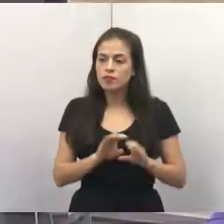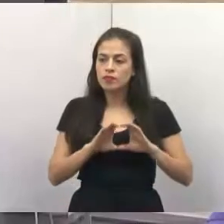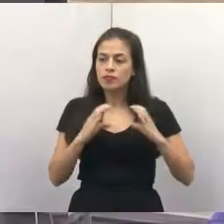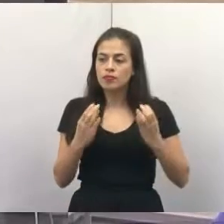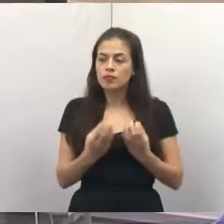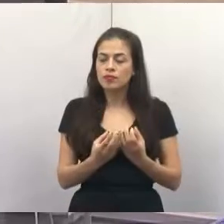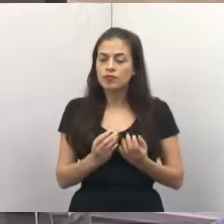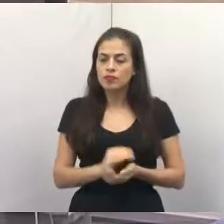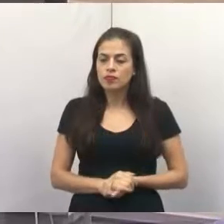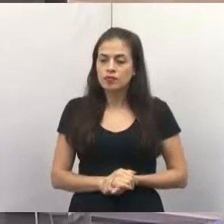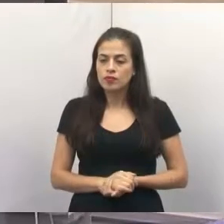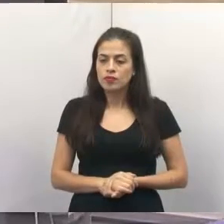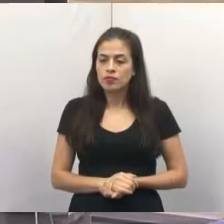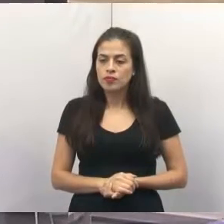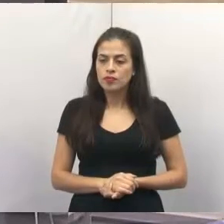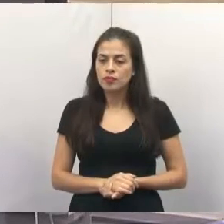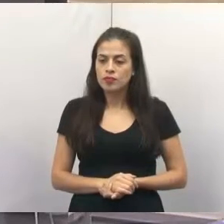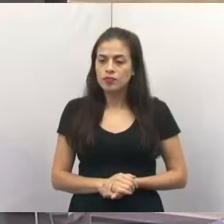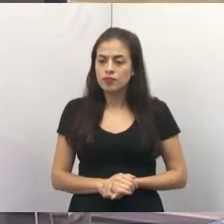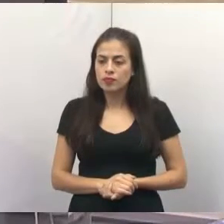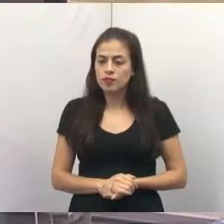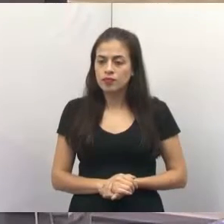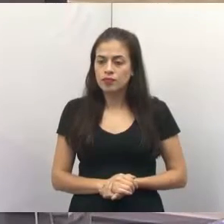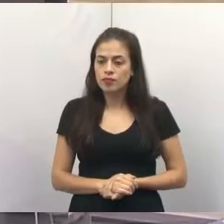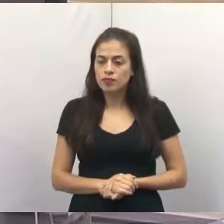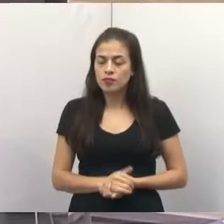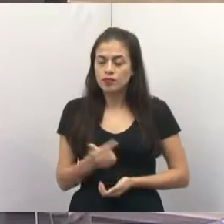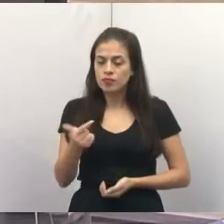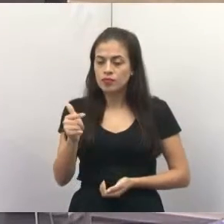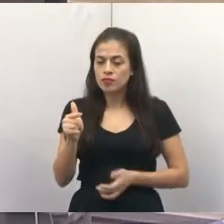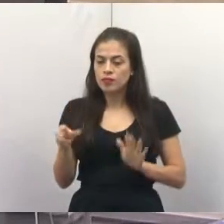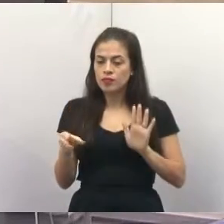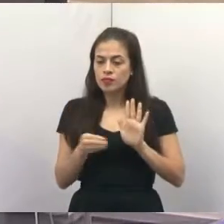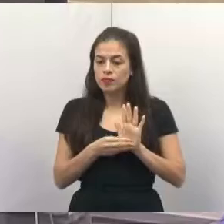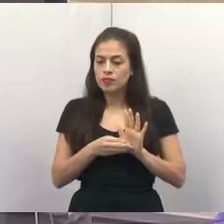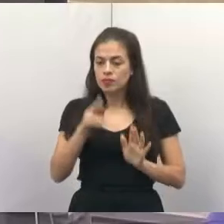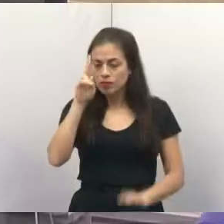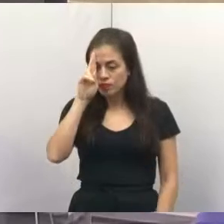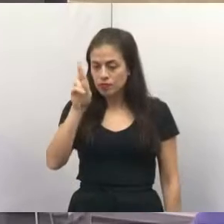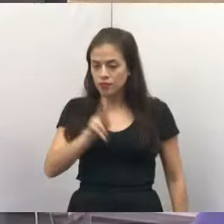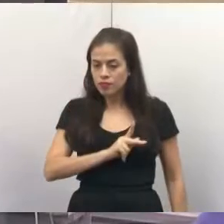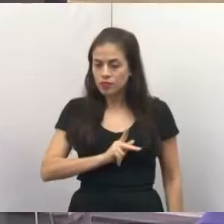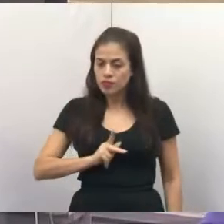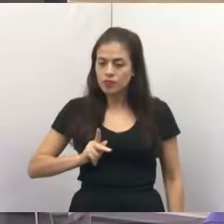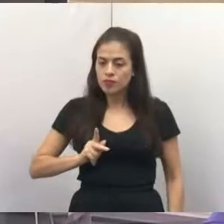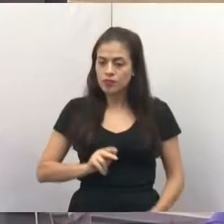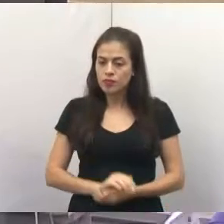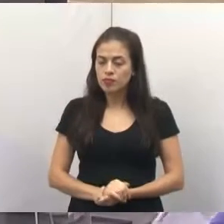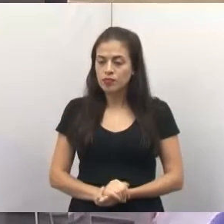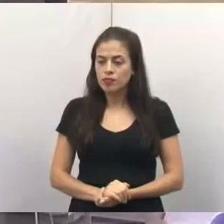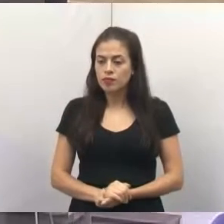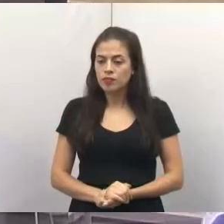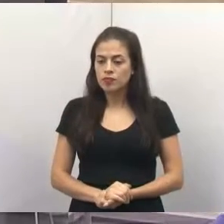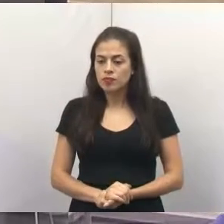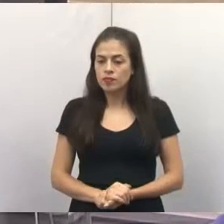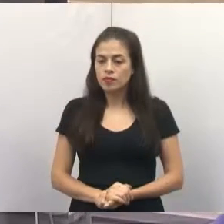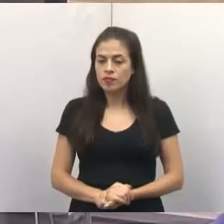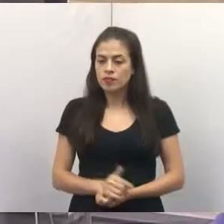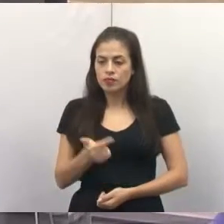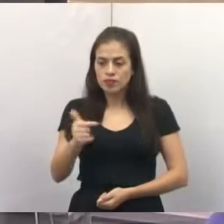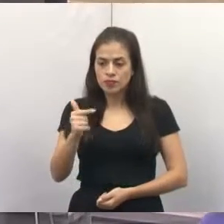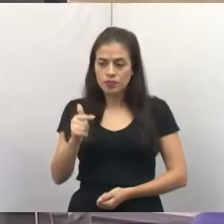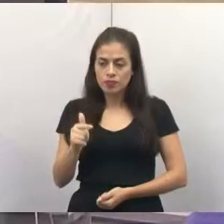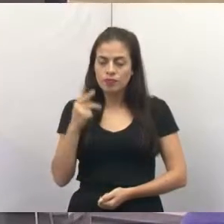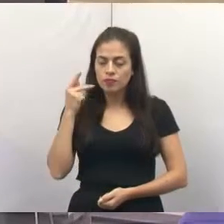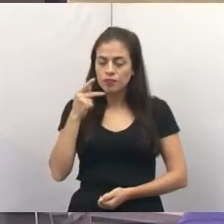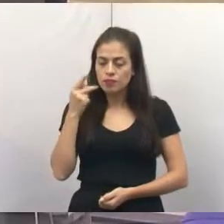Próxima emenda. Não temos mais emendas, senhor presidente. Não havendo mais